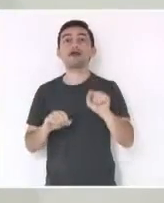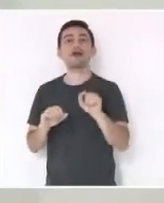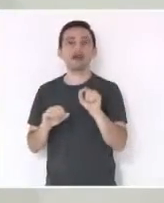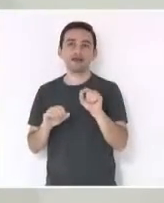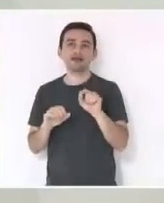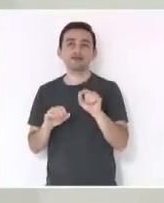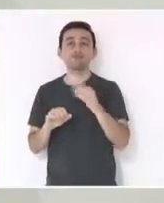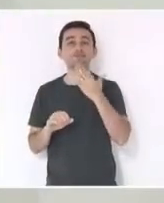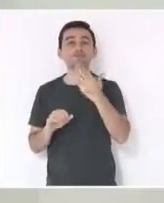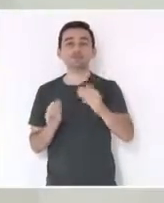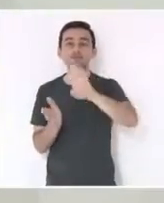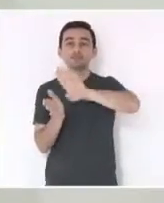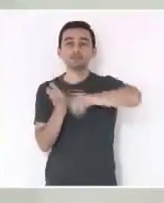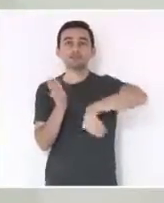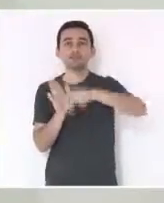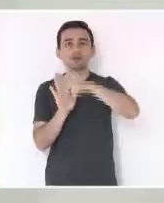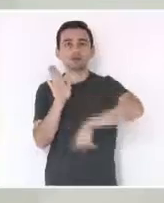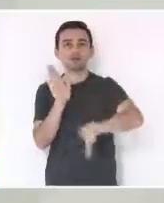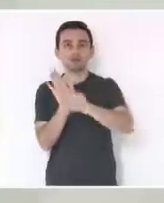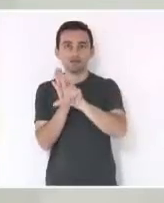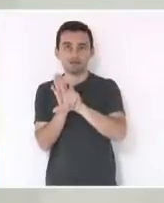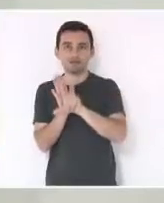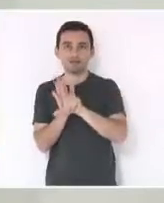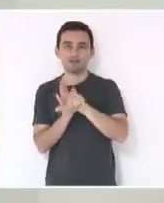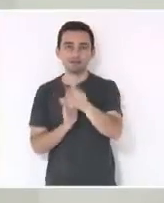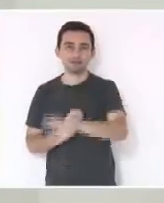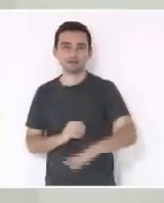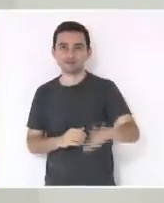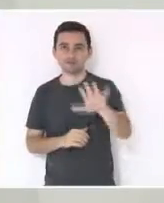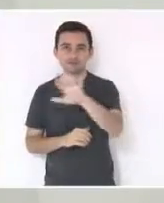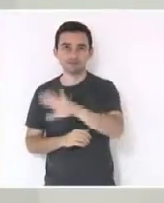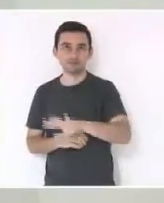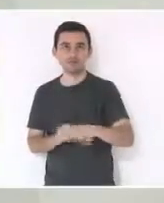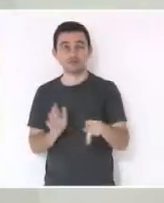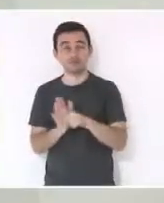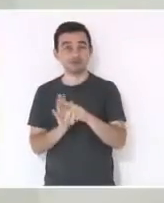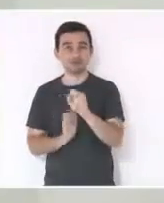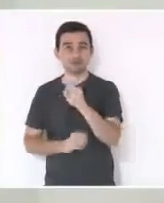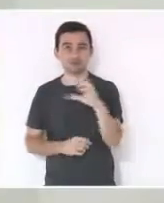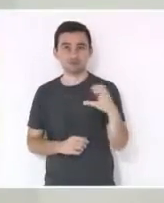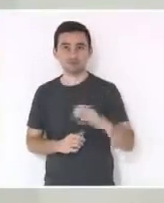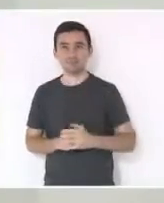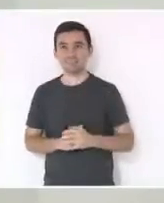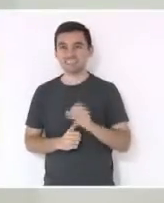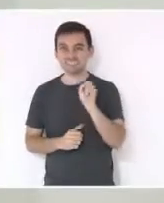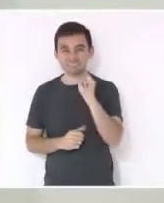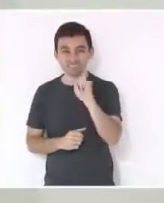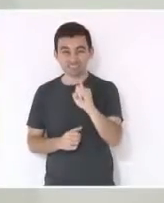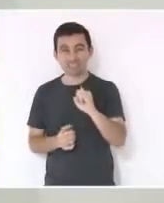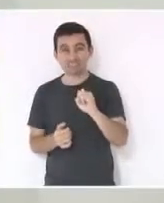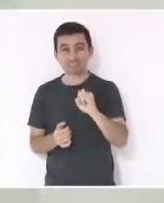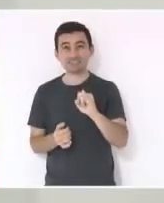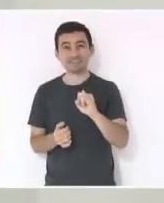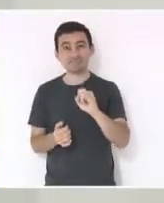do projeto de lei da região metropolitana do porto do parlamento catarinense se isso acontecer